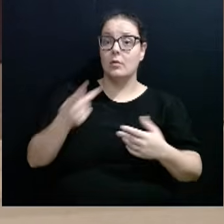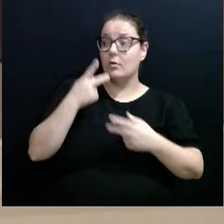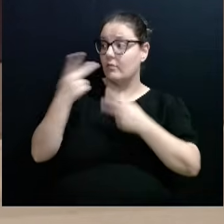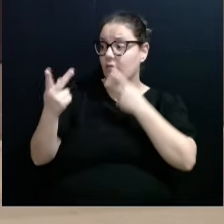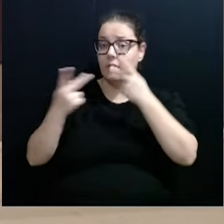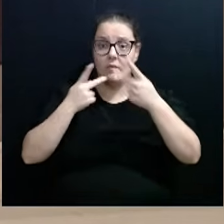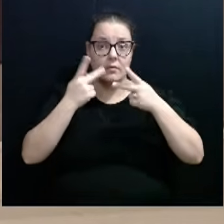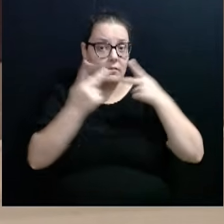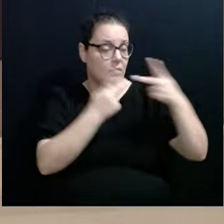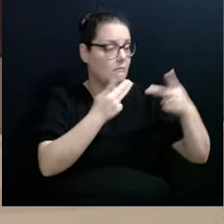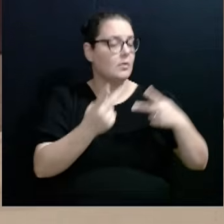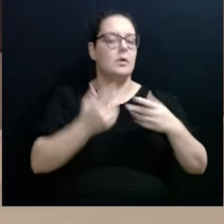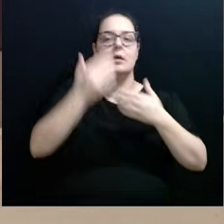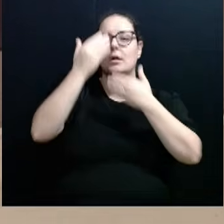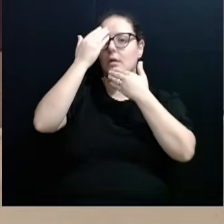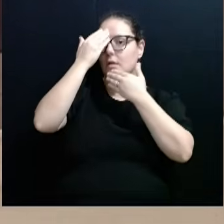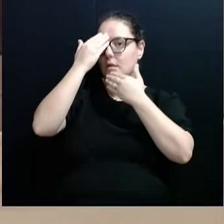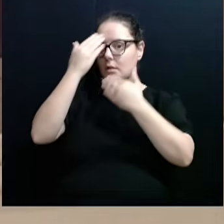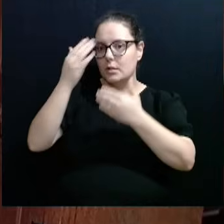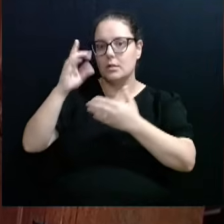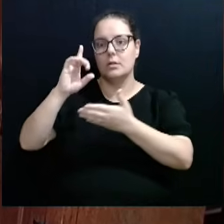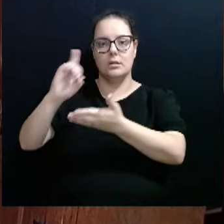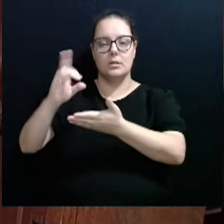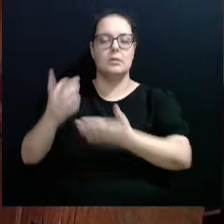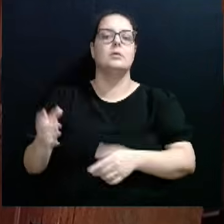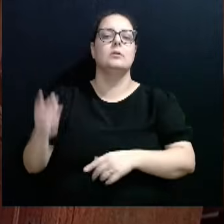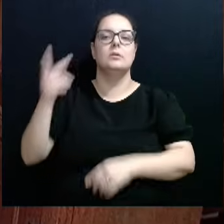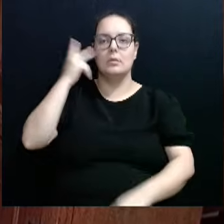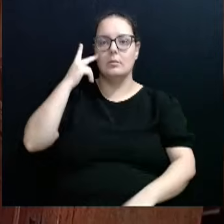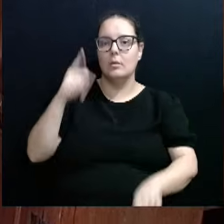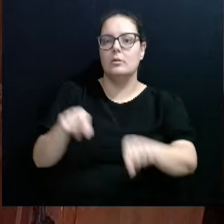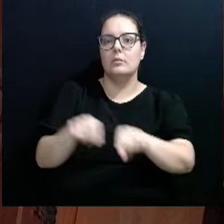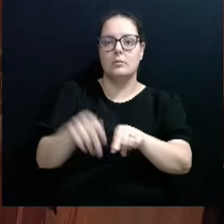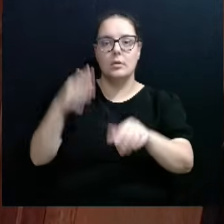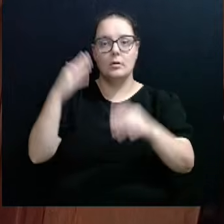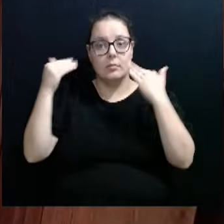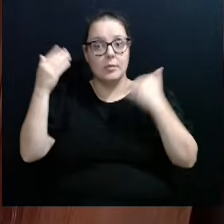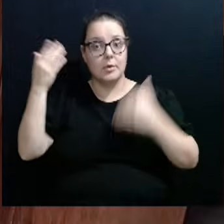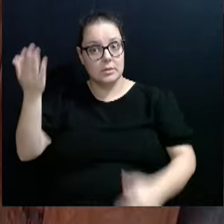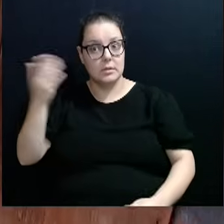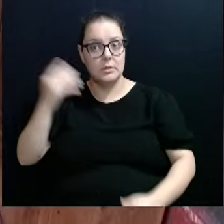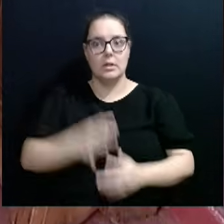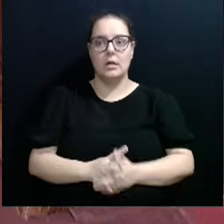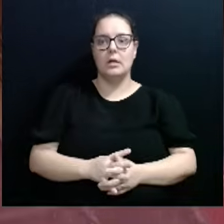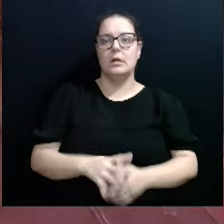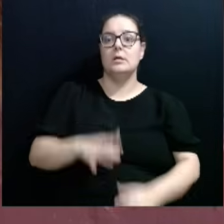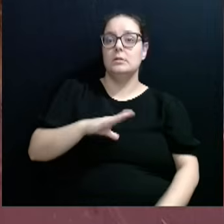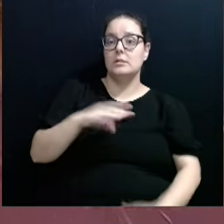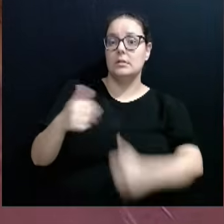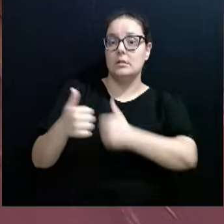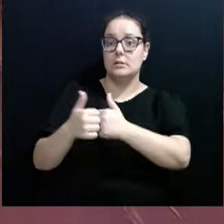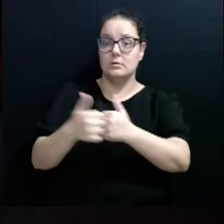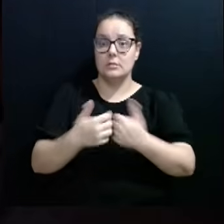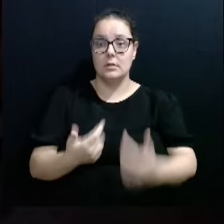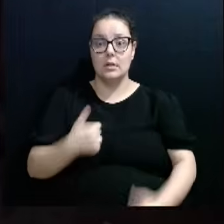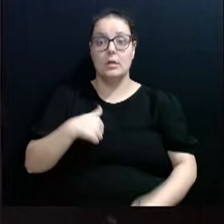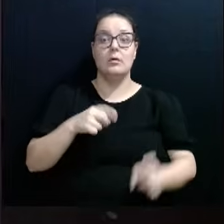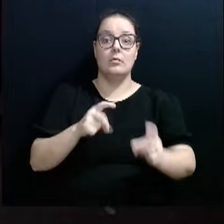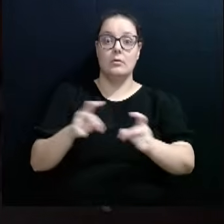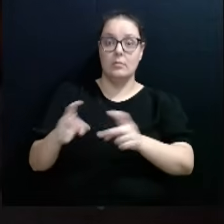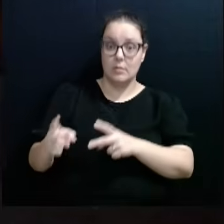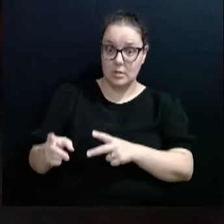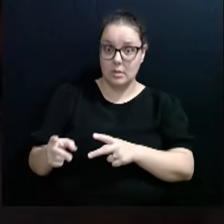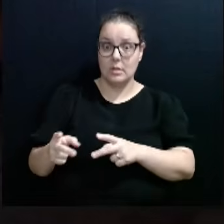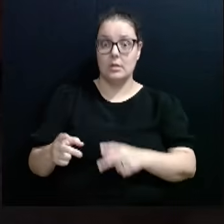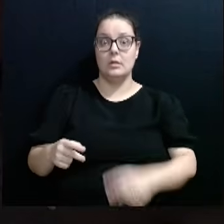graças a Deus, em São Paulo também, sou bem conhecida em São Paulo, as cidades vizinhas aqui, eu vendo também na casa das pessoas para não